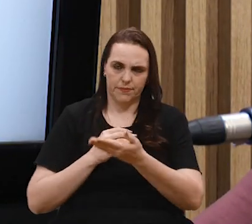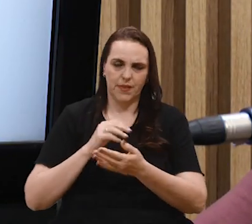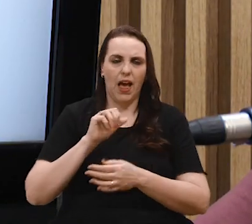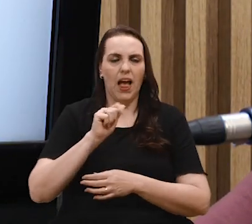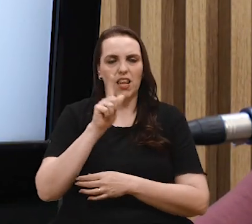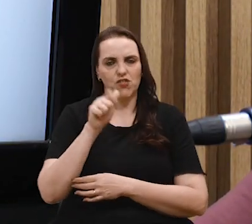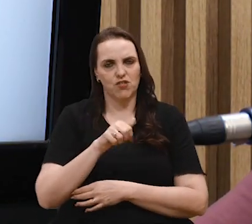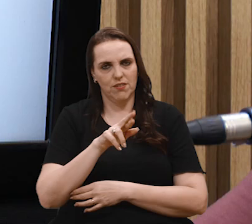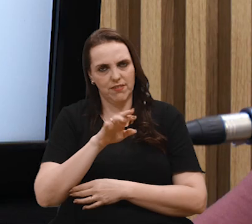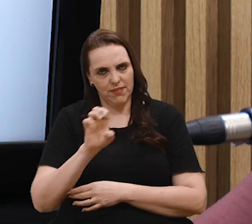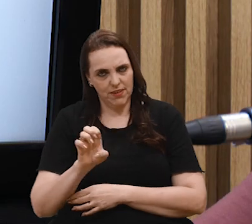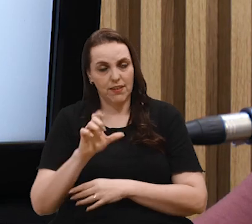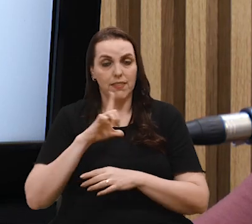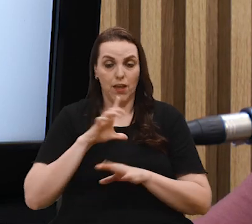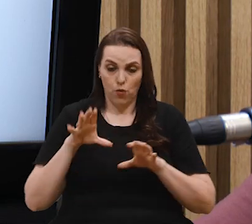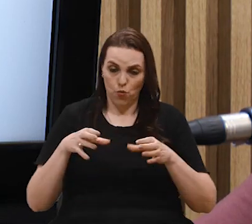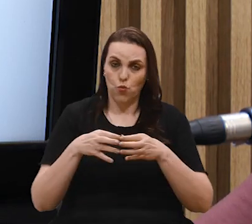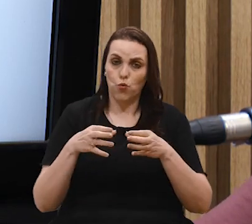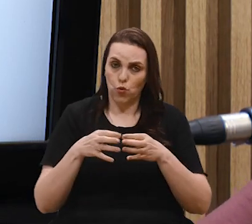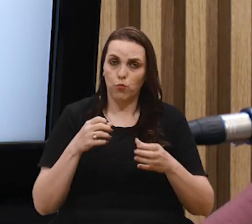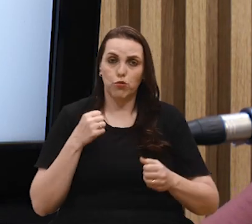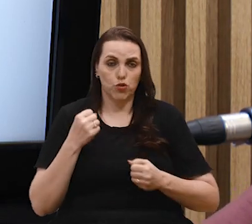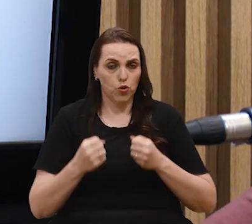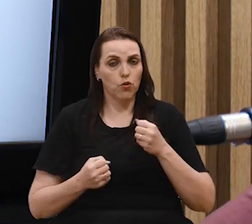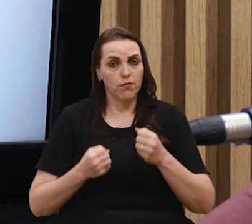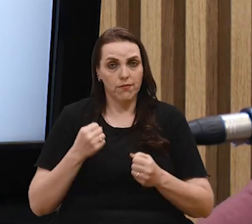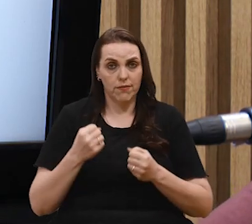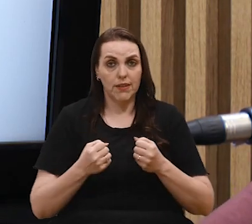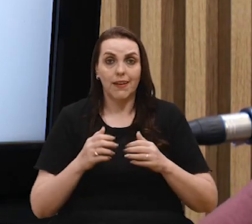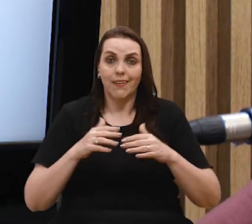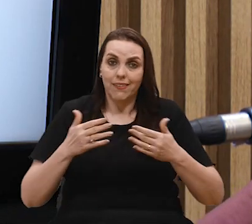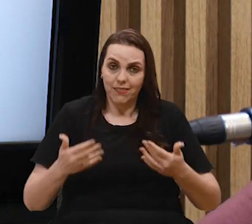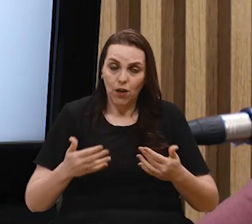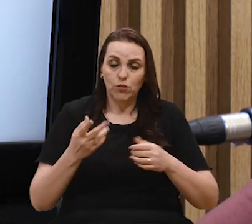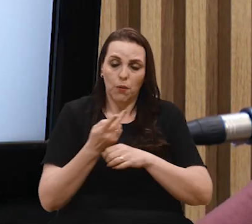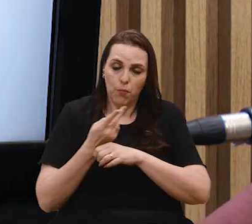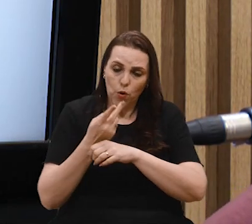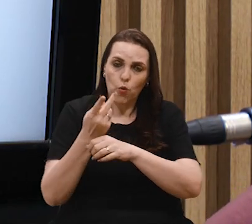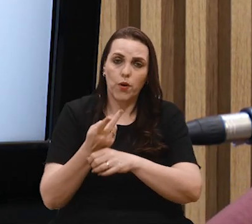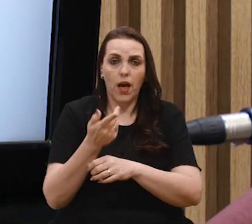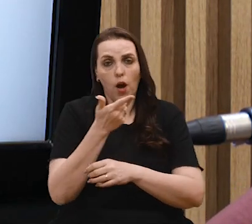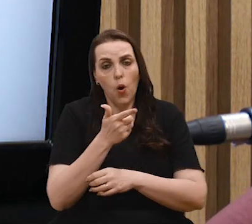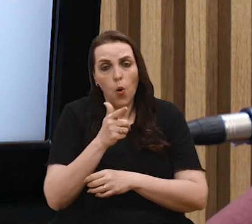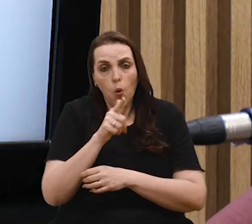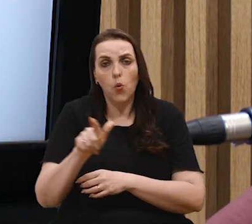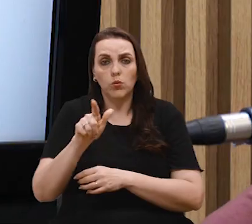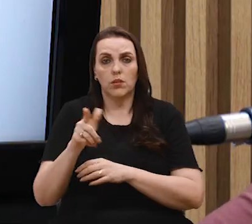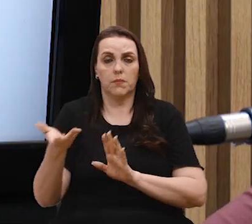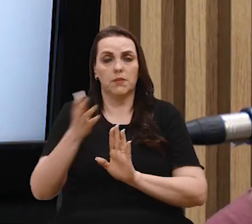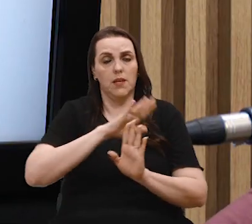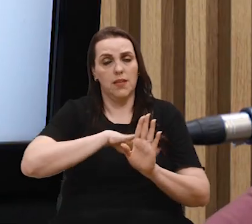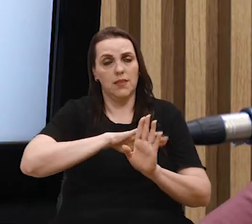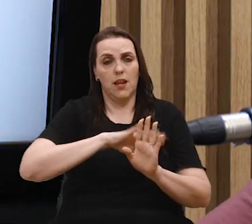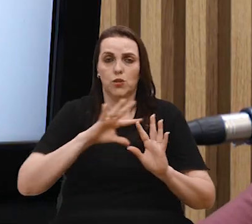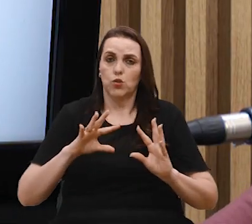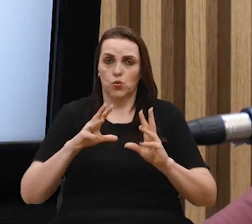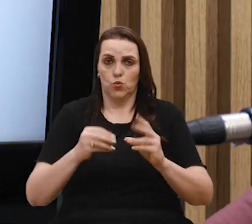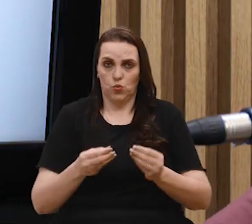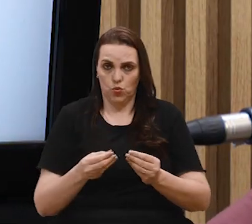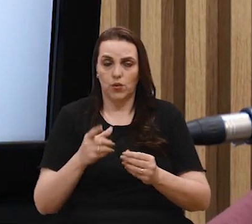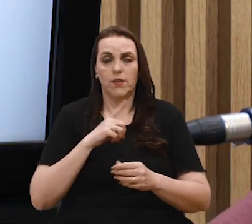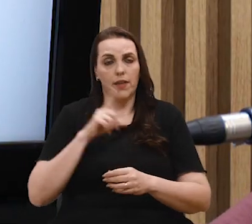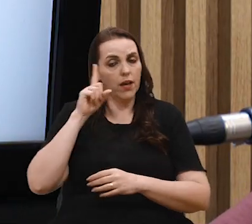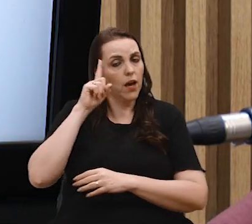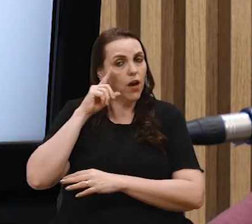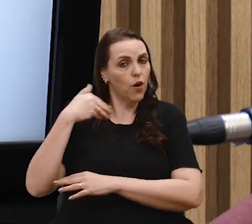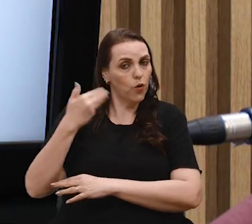Alexandre, né, que também tem o grupo dele de corrida. Então, tem que procurar essa outra parte por trás de tudo isso, porque a gente já